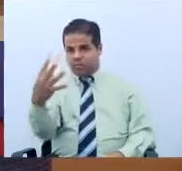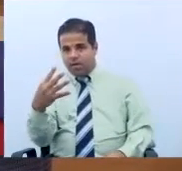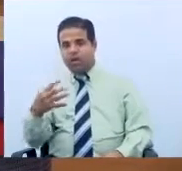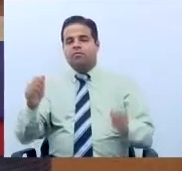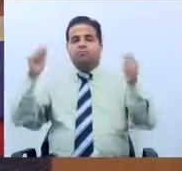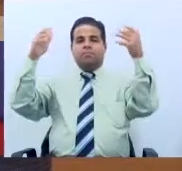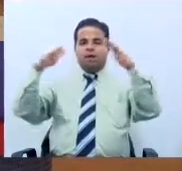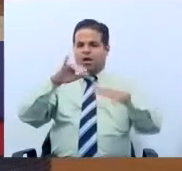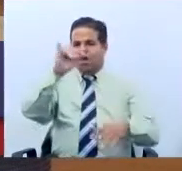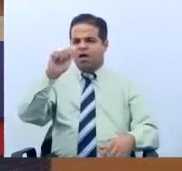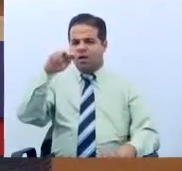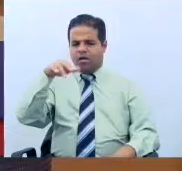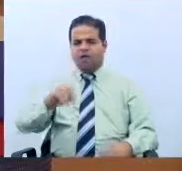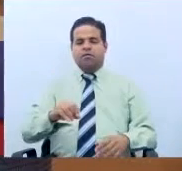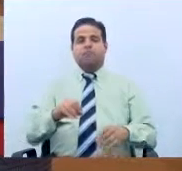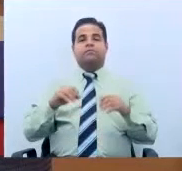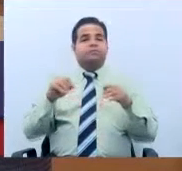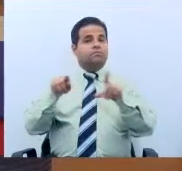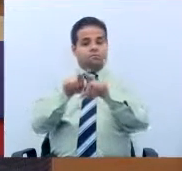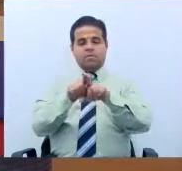Jango e implanta-se